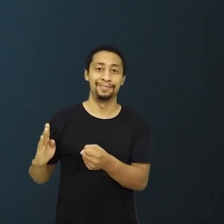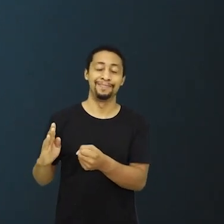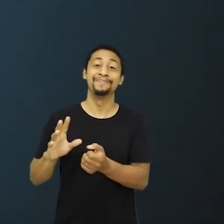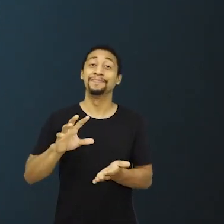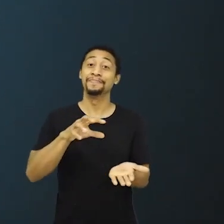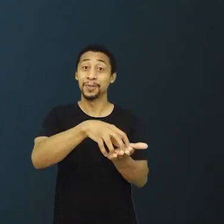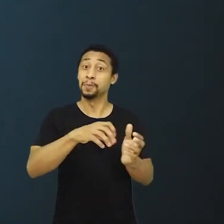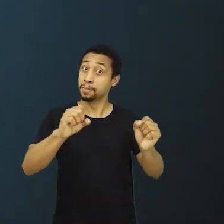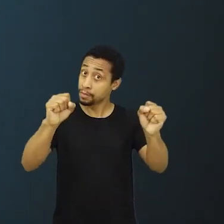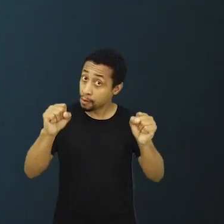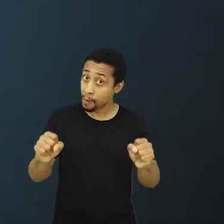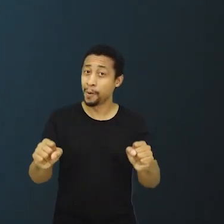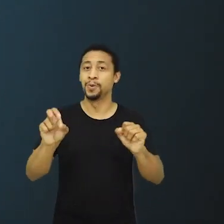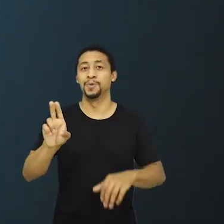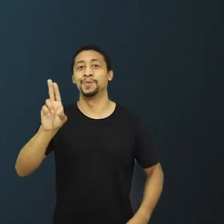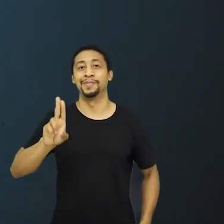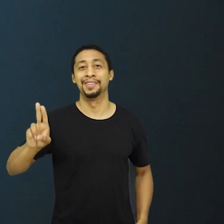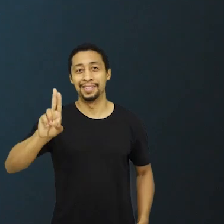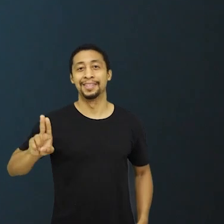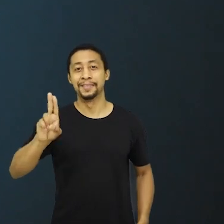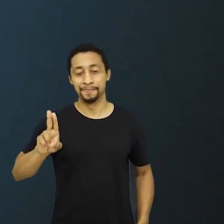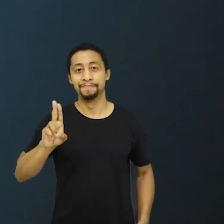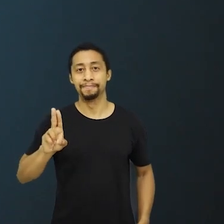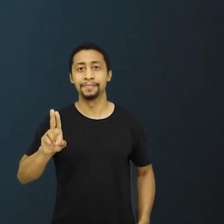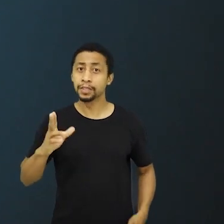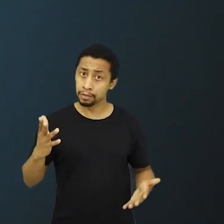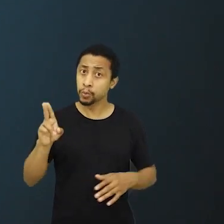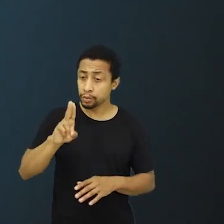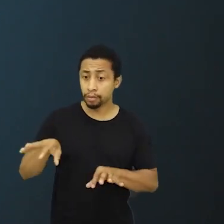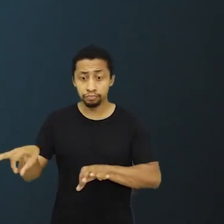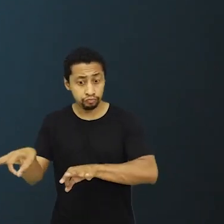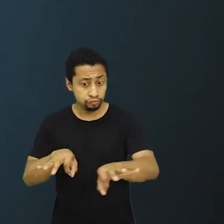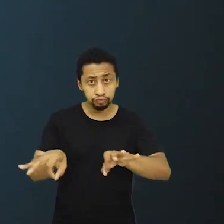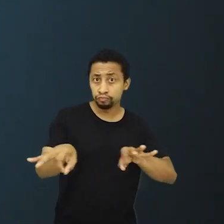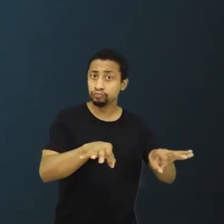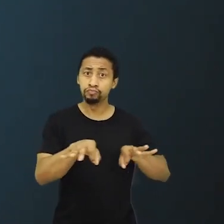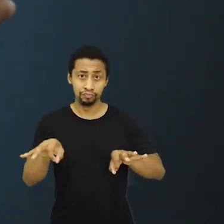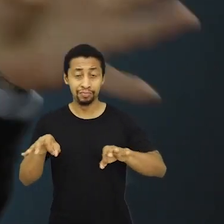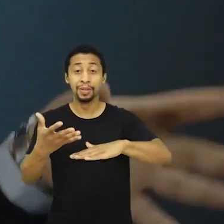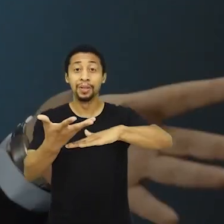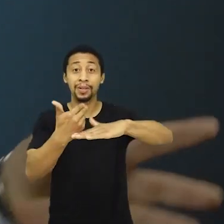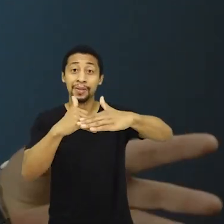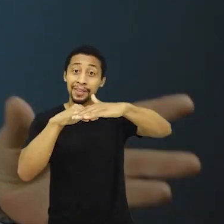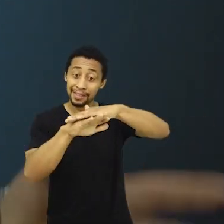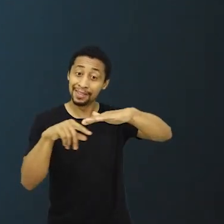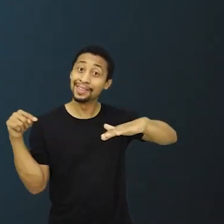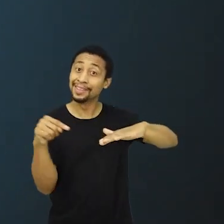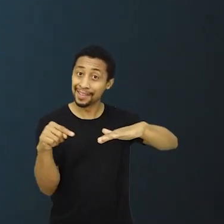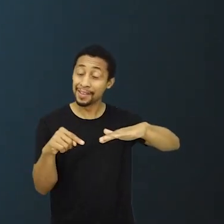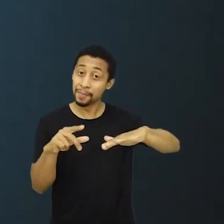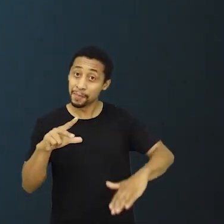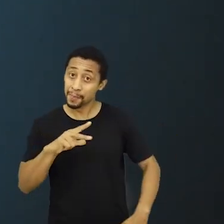fazer o uso, e tem feito o uso, do acervo organizado, o acervo, o fundo pessoal